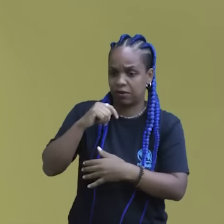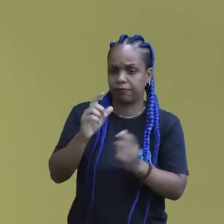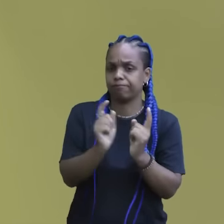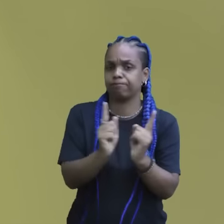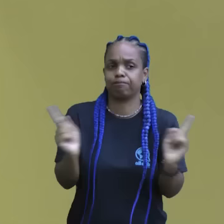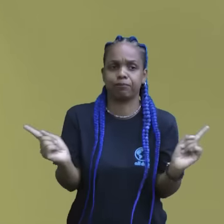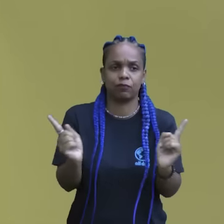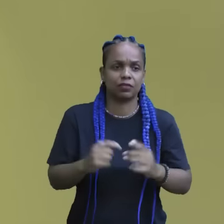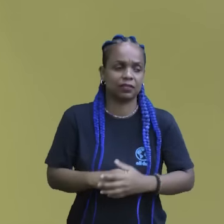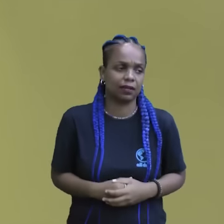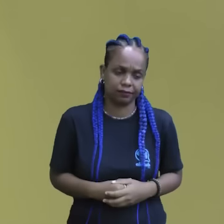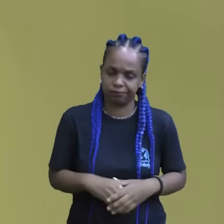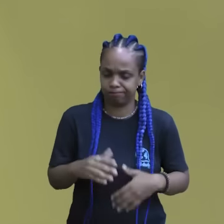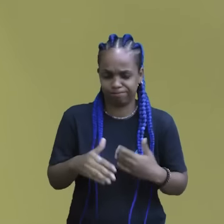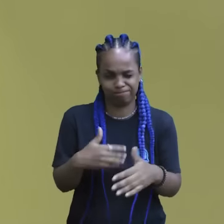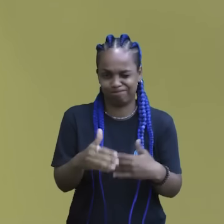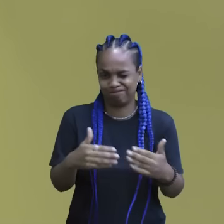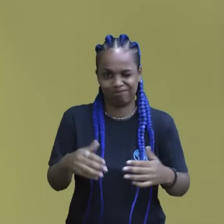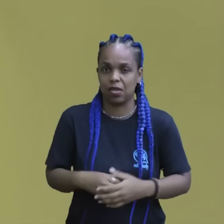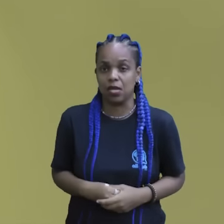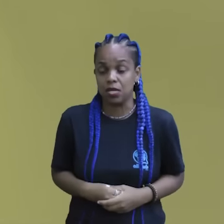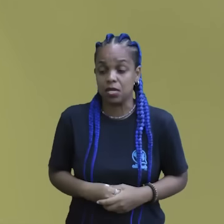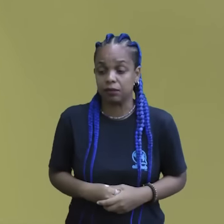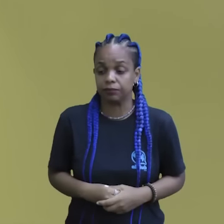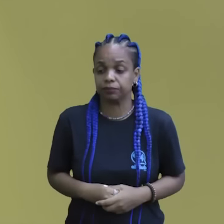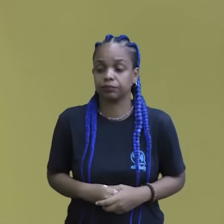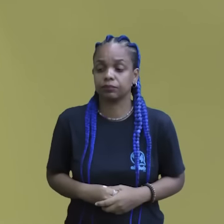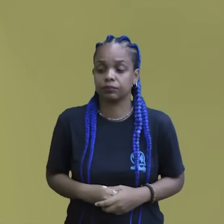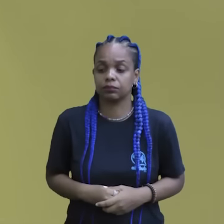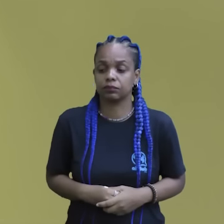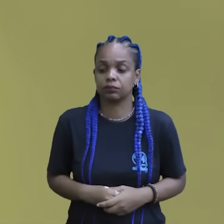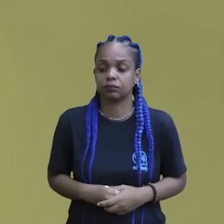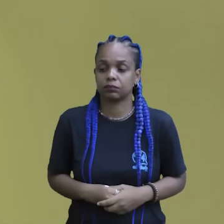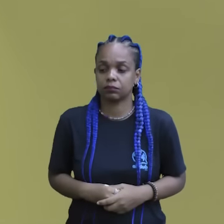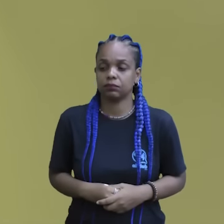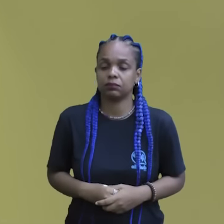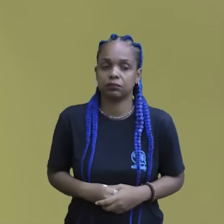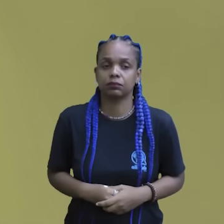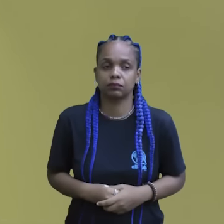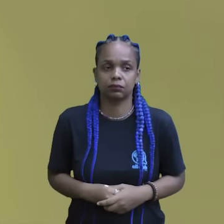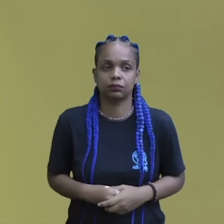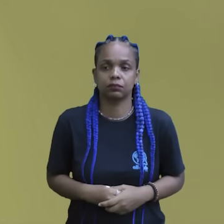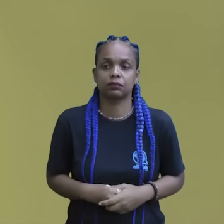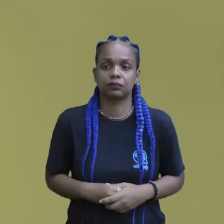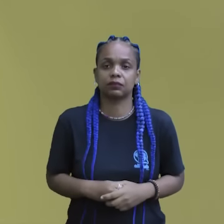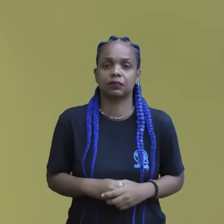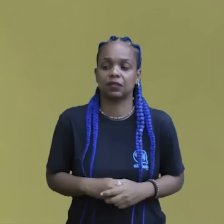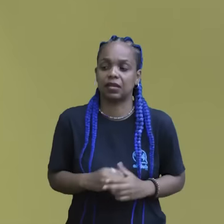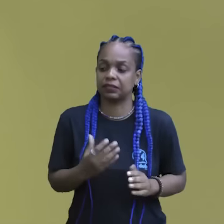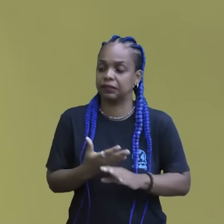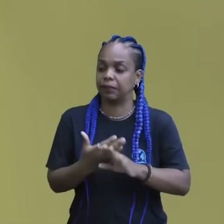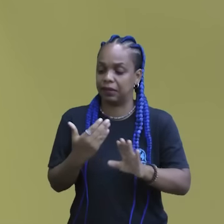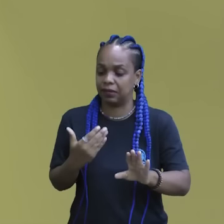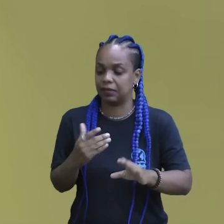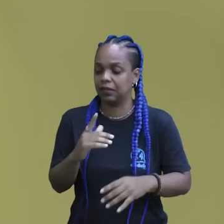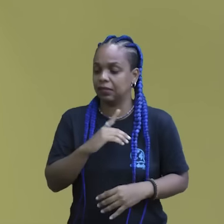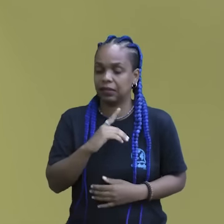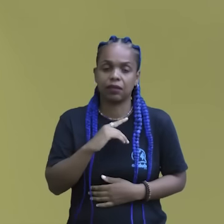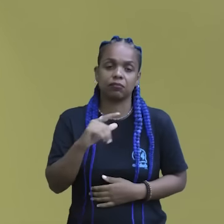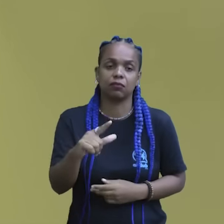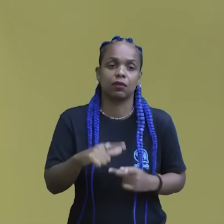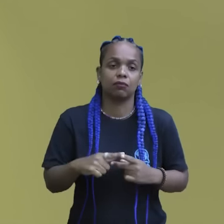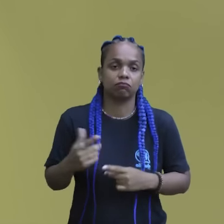que estava separada do marido, tem um companheiro e está ameaçada de perder a filha porque